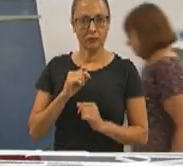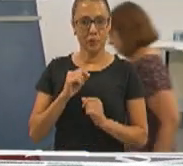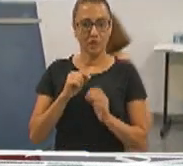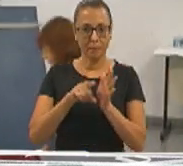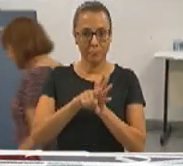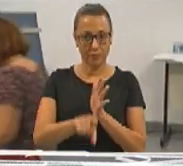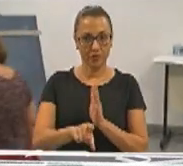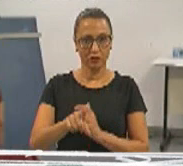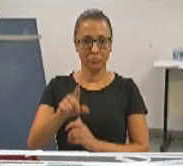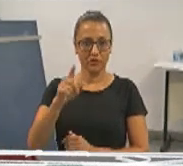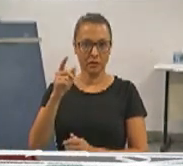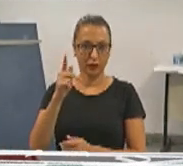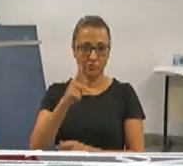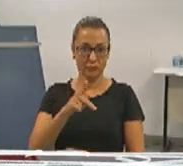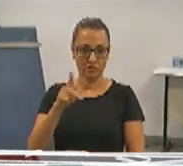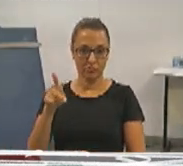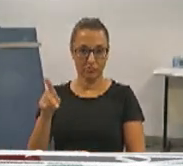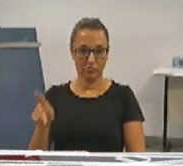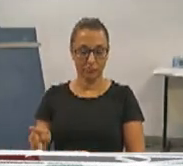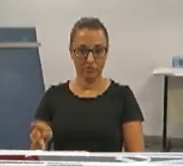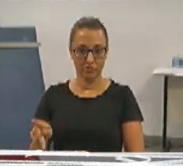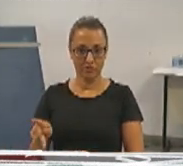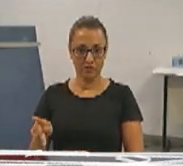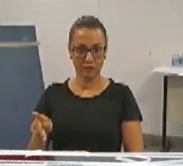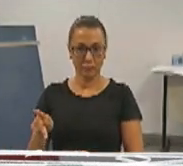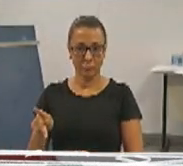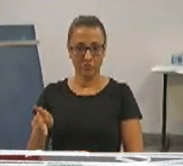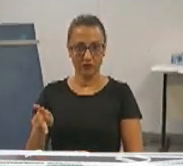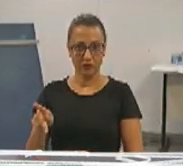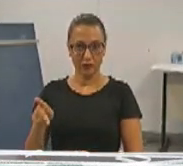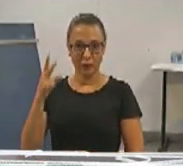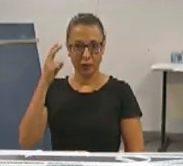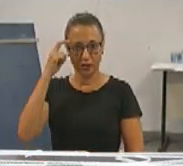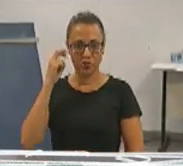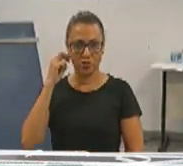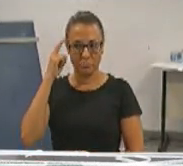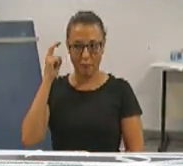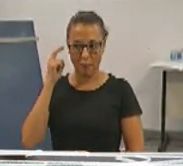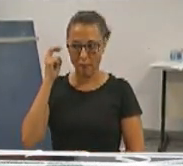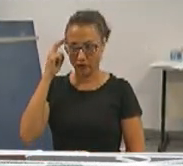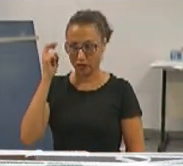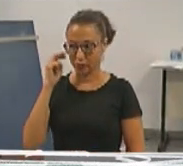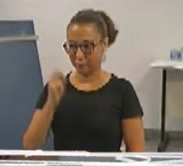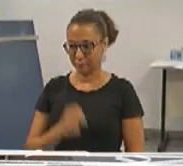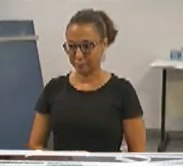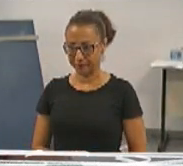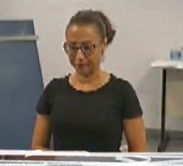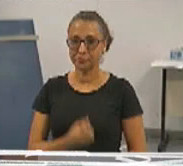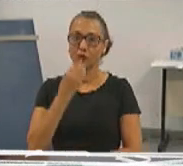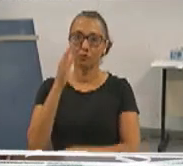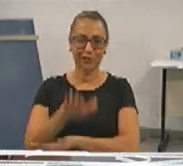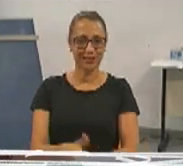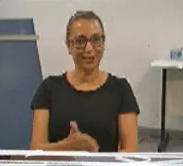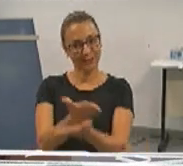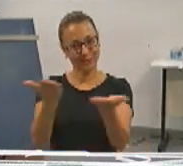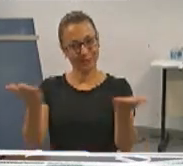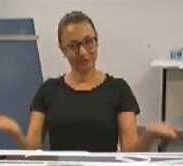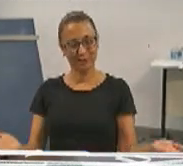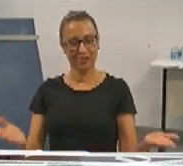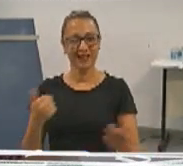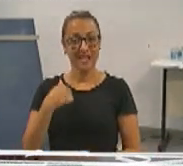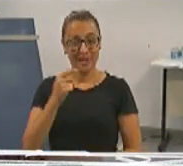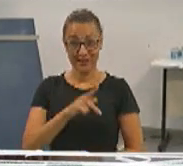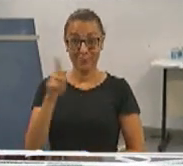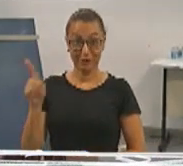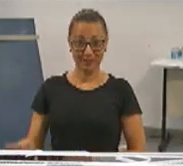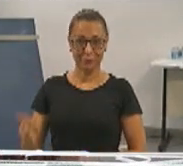1 minuto e o professor Etienne terá 2 minutos para a resposta. Obrigado. Boa tarde a todas e a todos. Eu sou